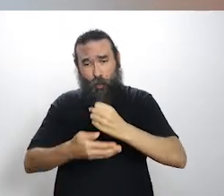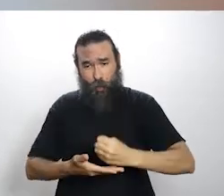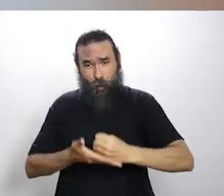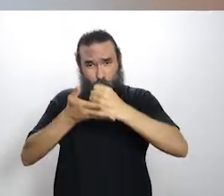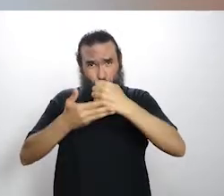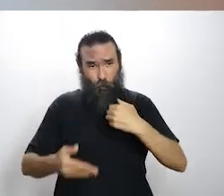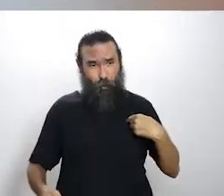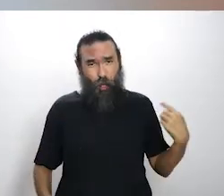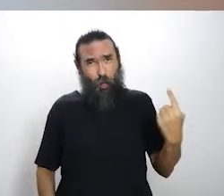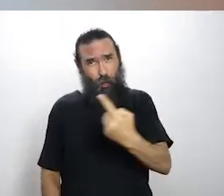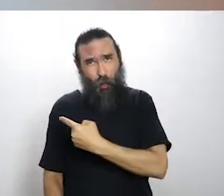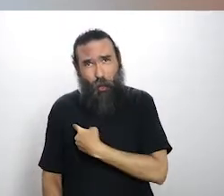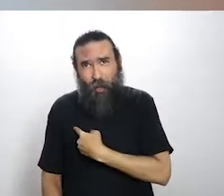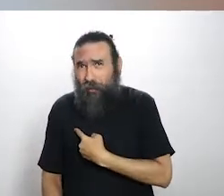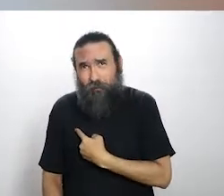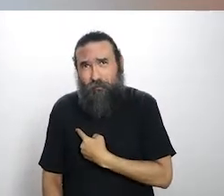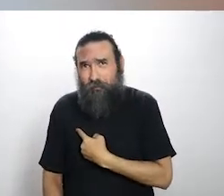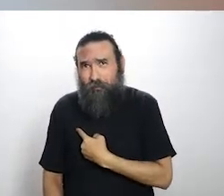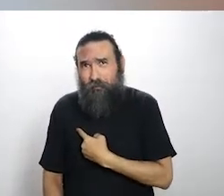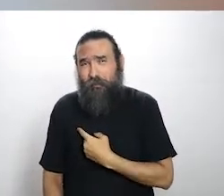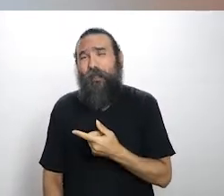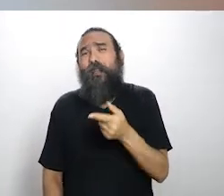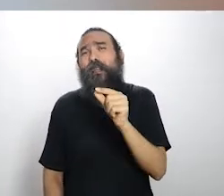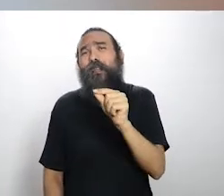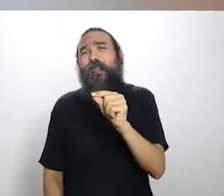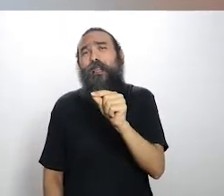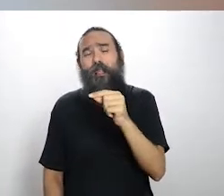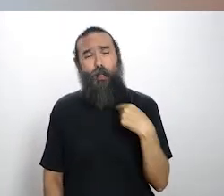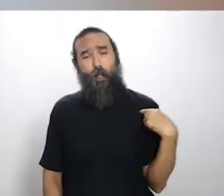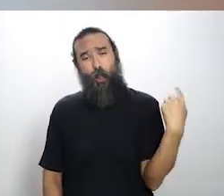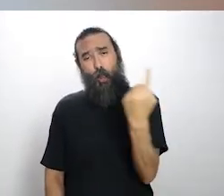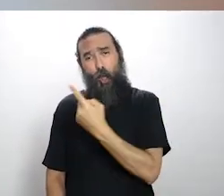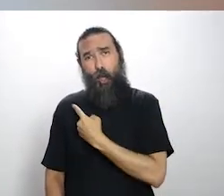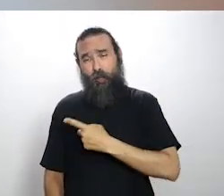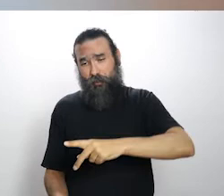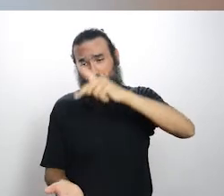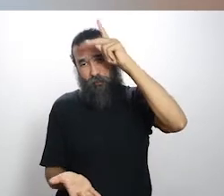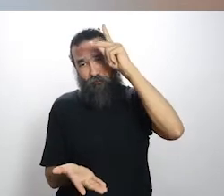Quem de nós, originários, pretos, que fomos escravizados,